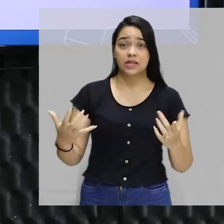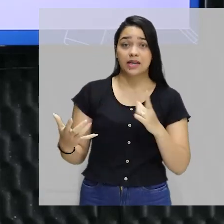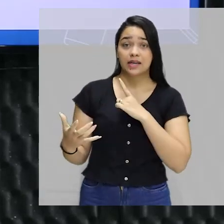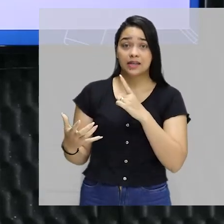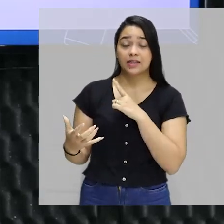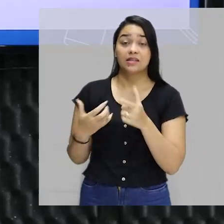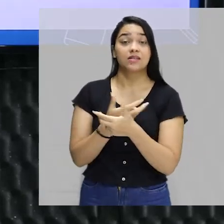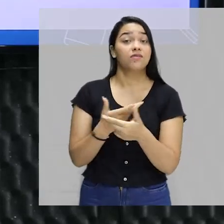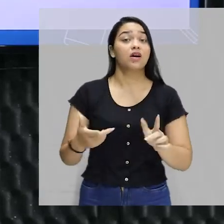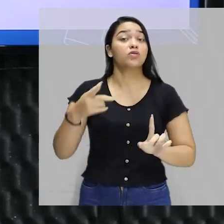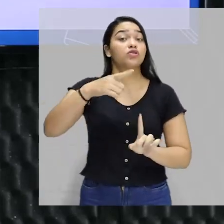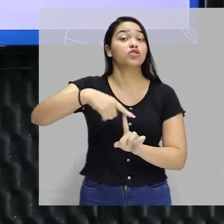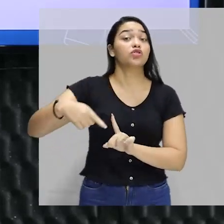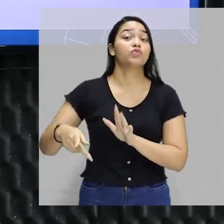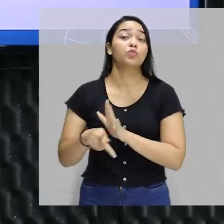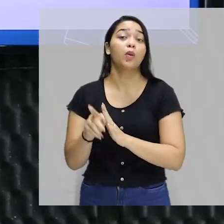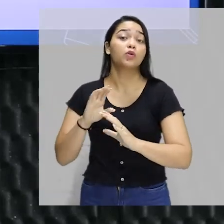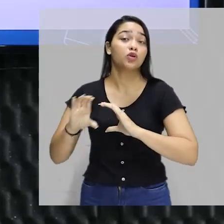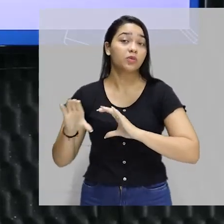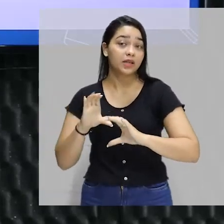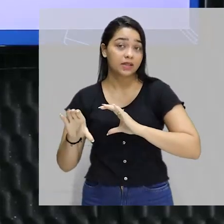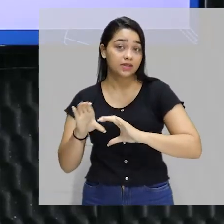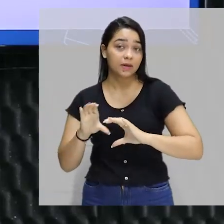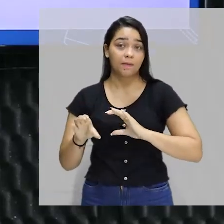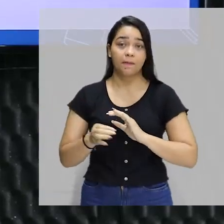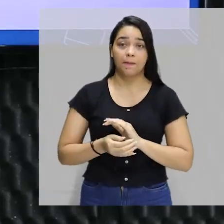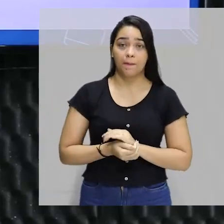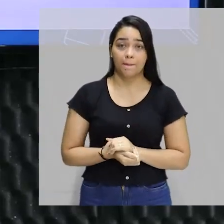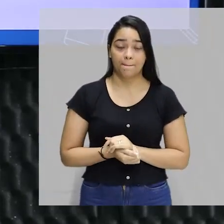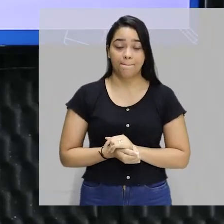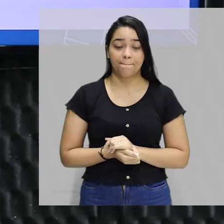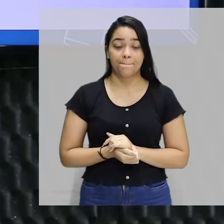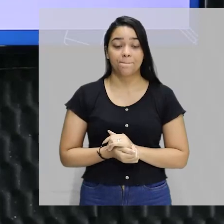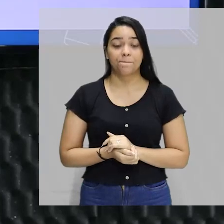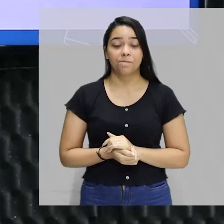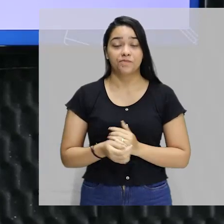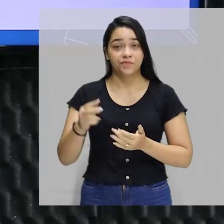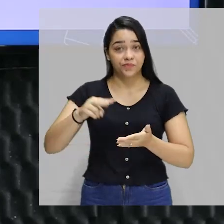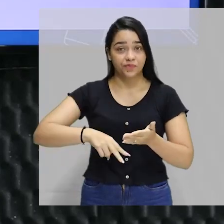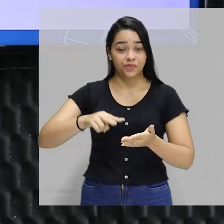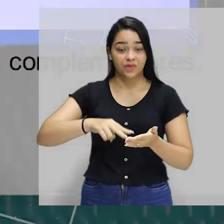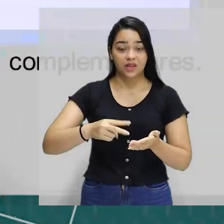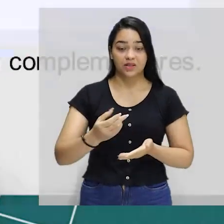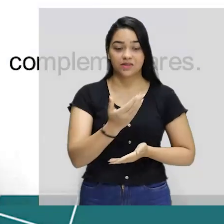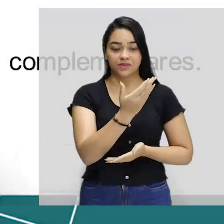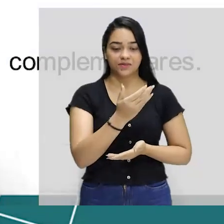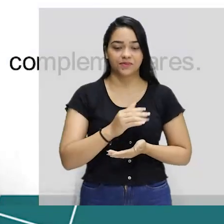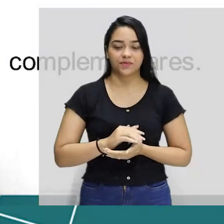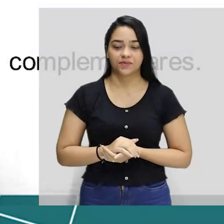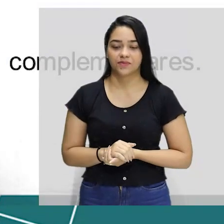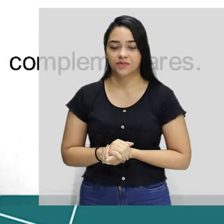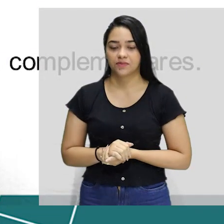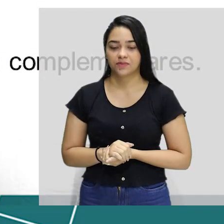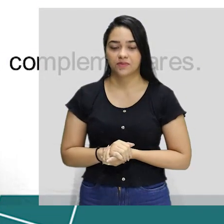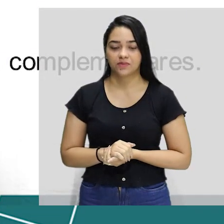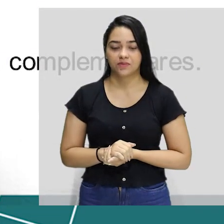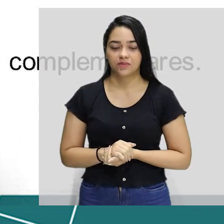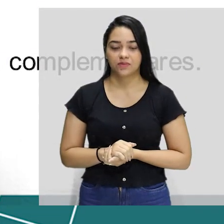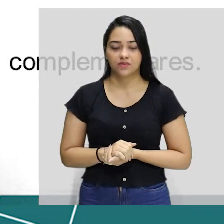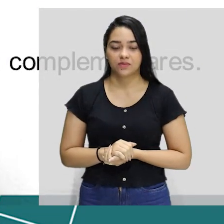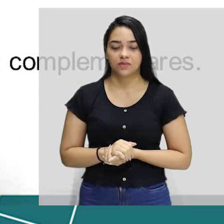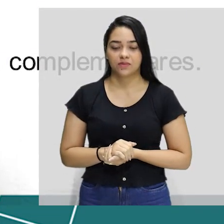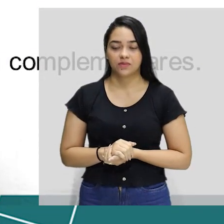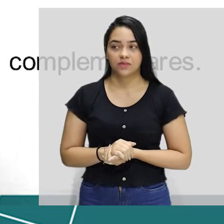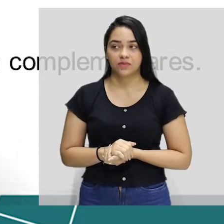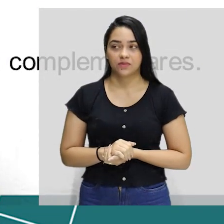ter esses elementos de comunicação. Os fatores de textualidade são responsáveis por